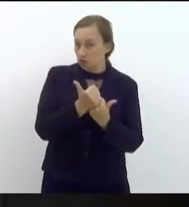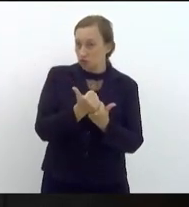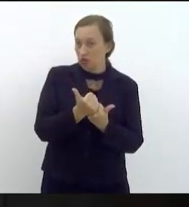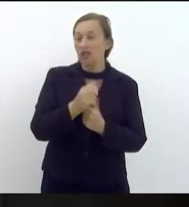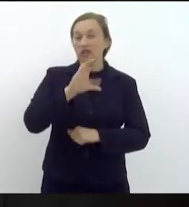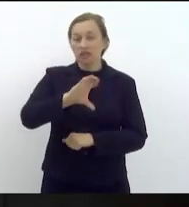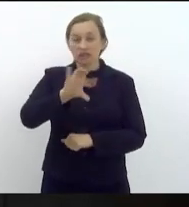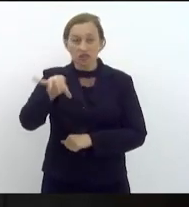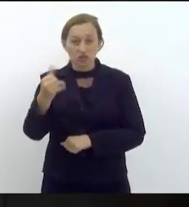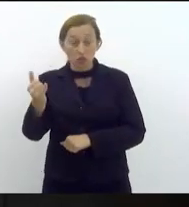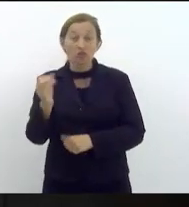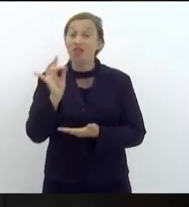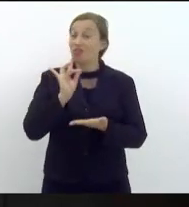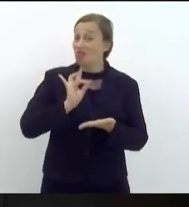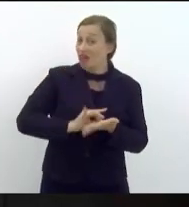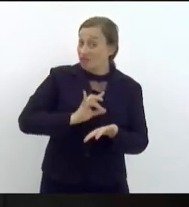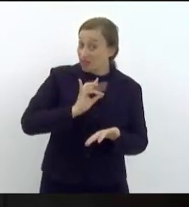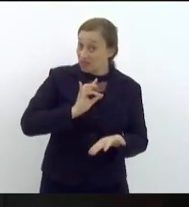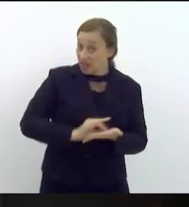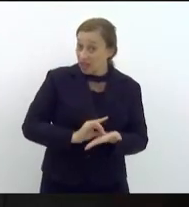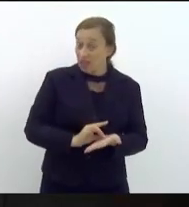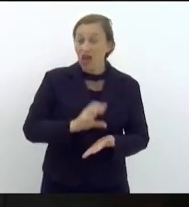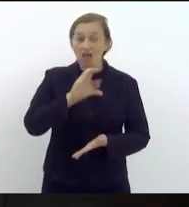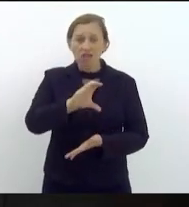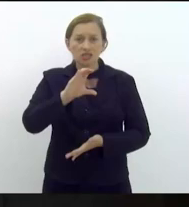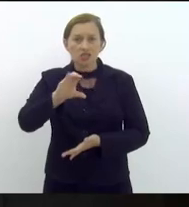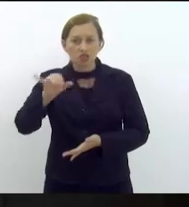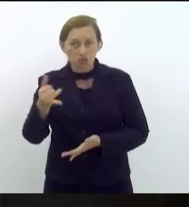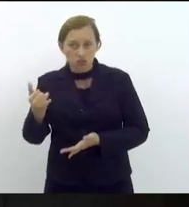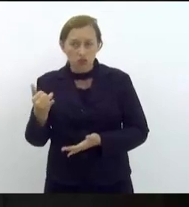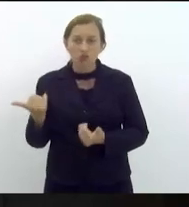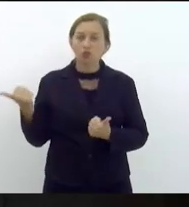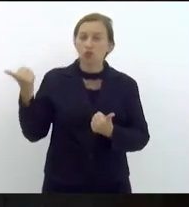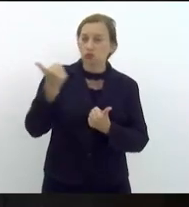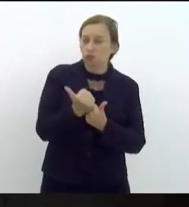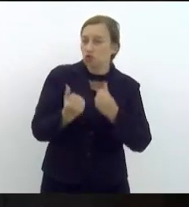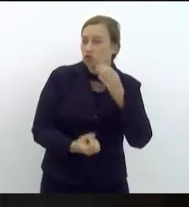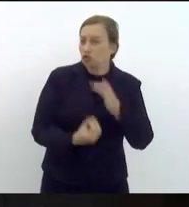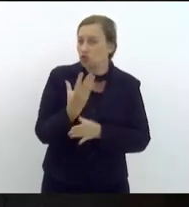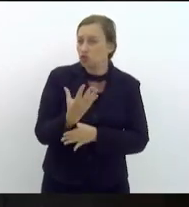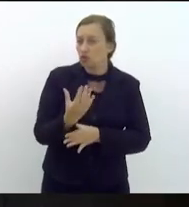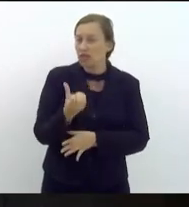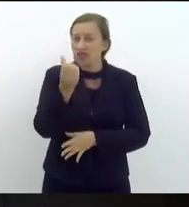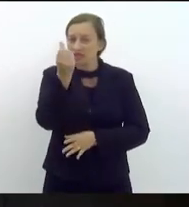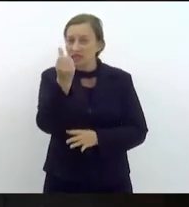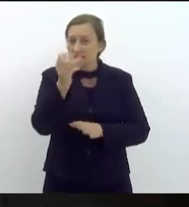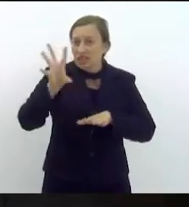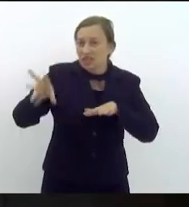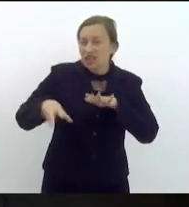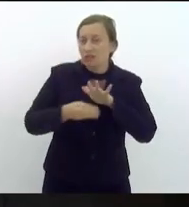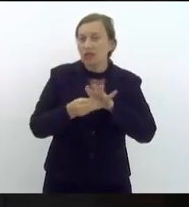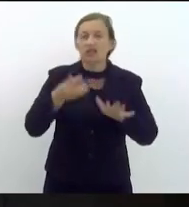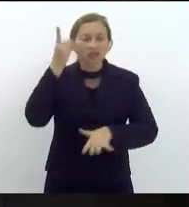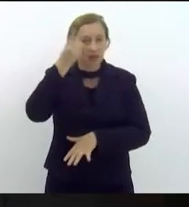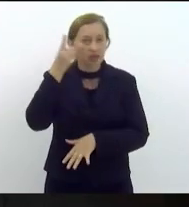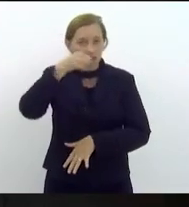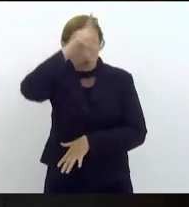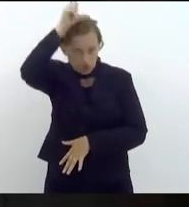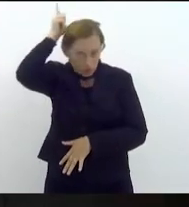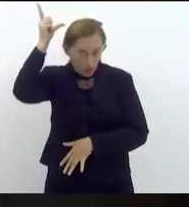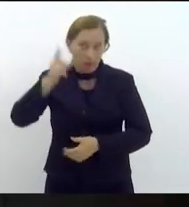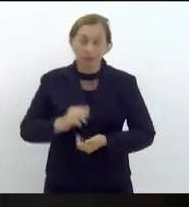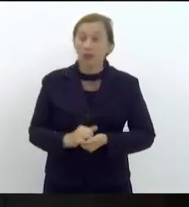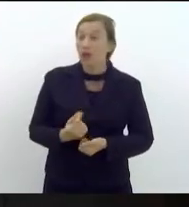ccj na verdade a ccj fez um substitutivo a partir de 6 emendas do deputado Luiz Paulo